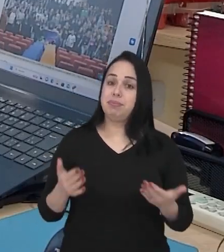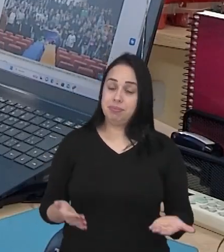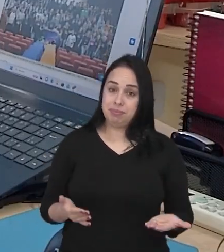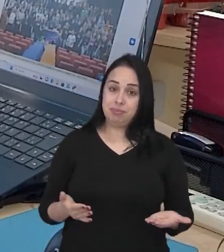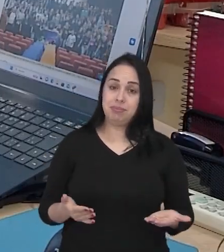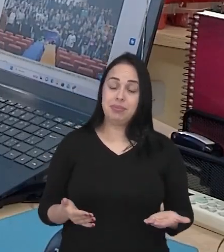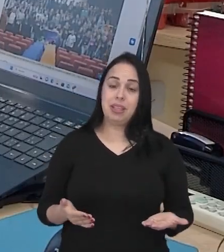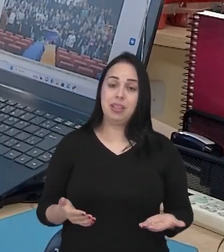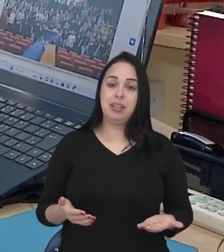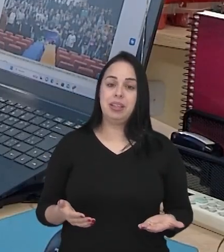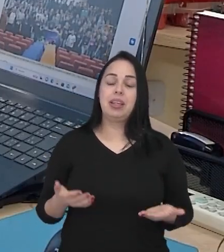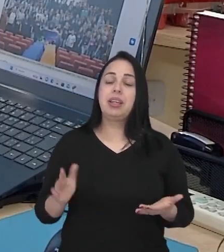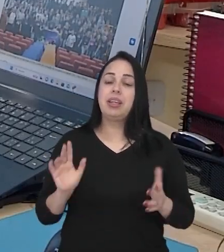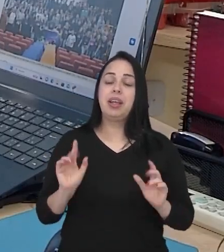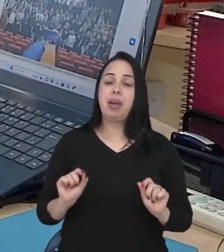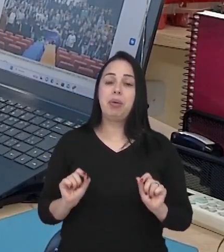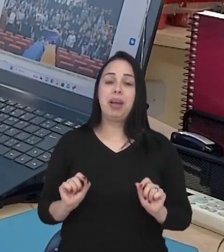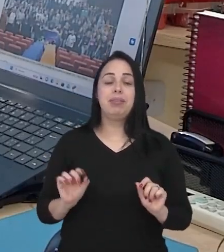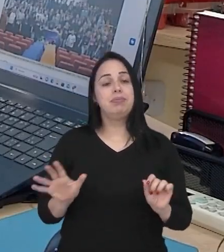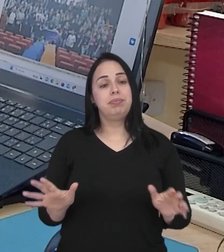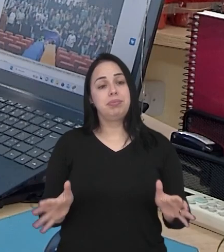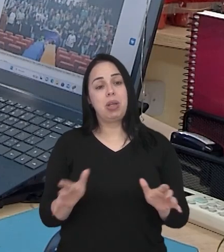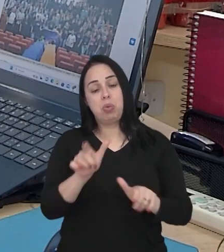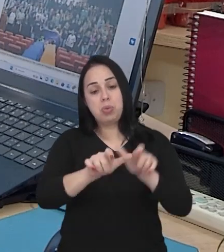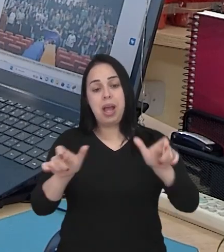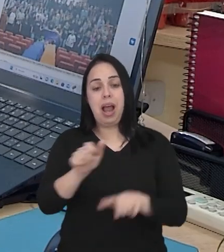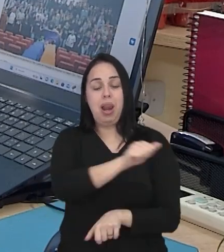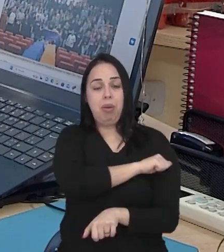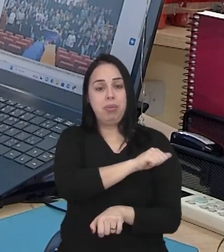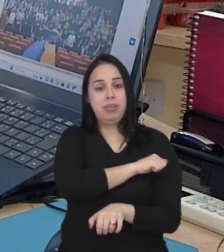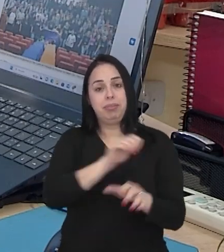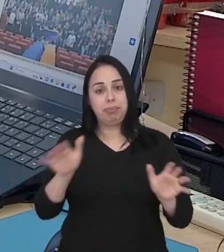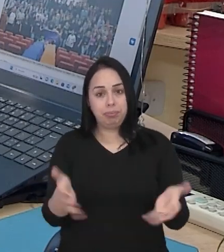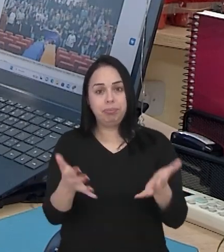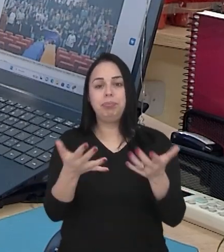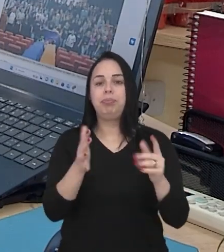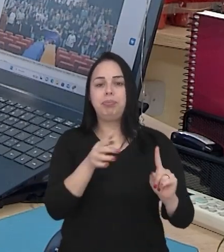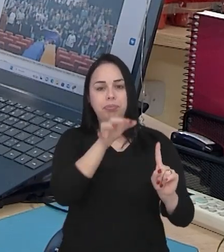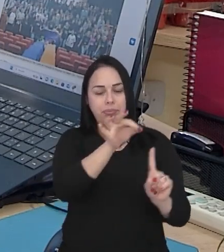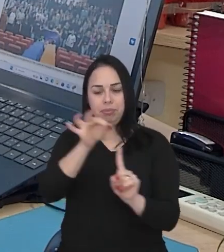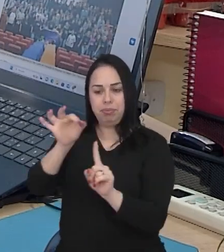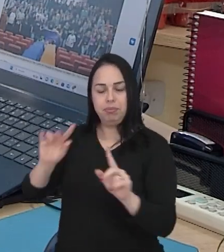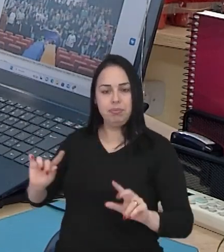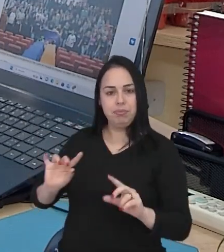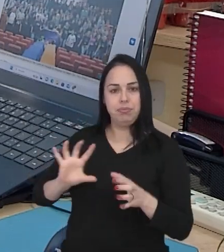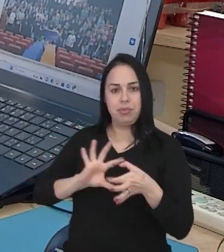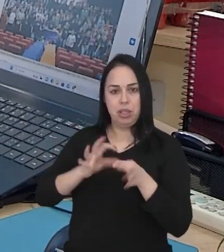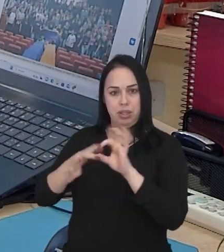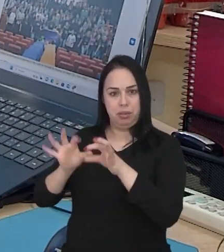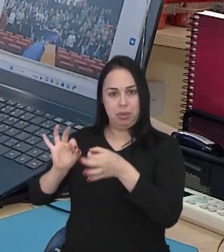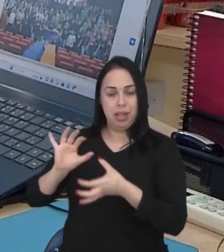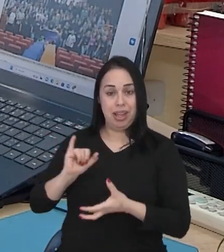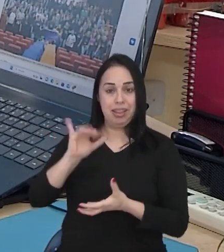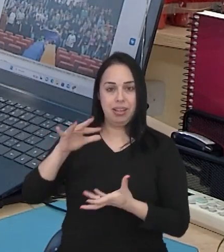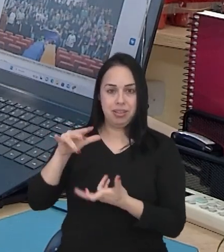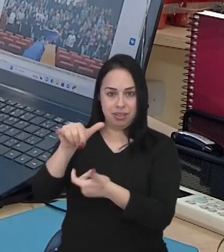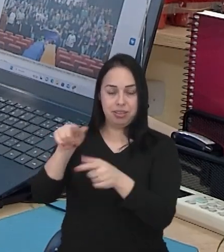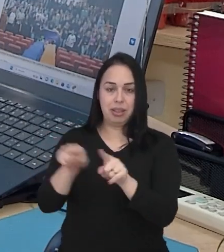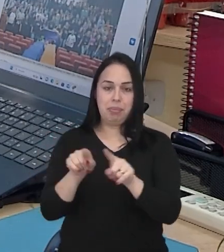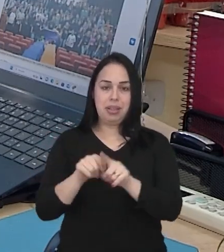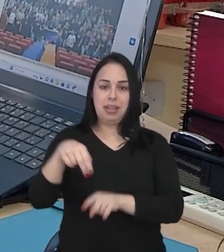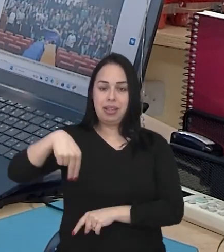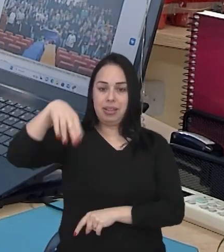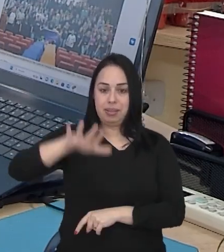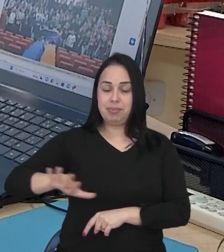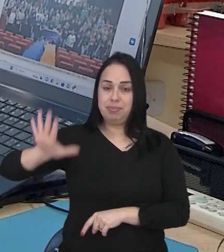da Secretaria de Educação que visa incentivar o estudo dos alunos, a participação em Olimpíadas de Conhecimento tanto nacional quanto